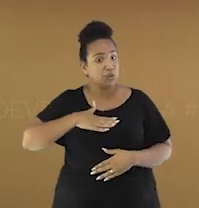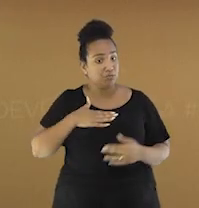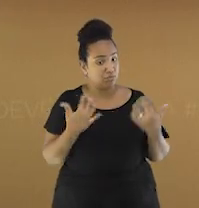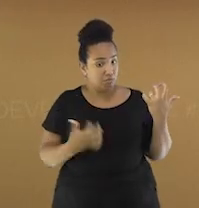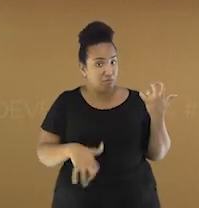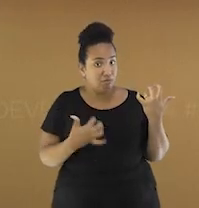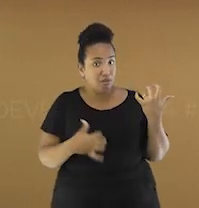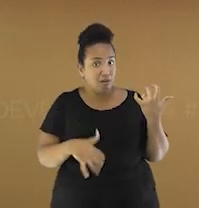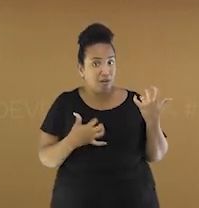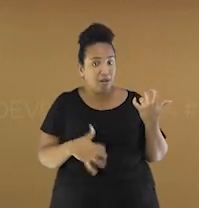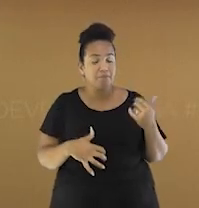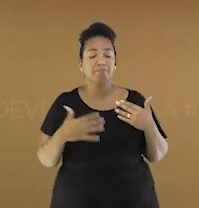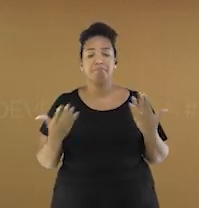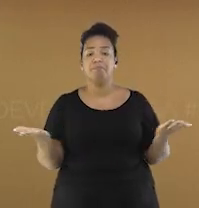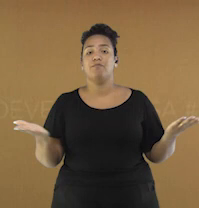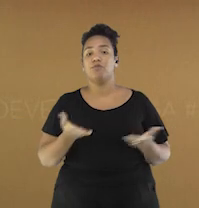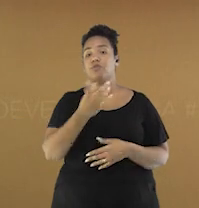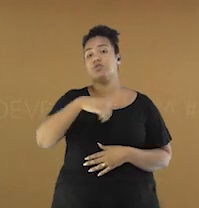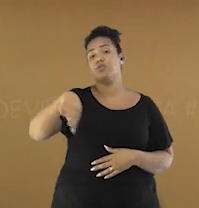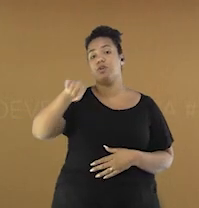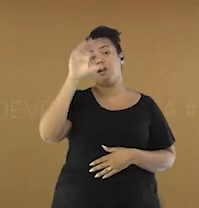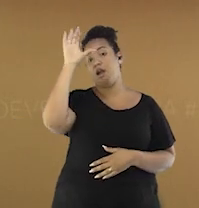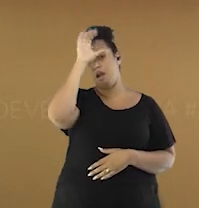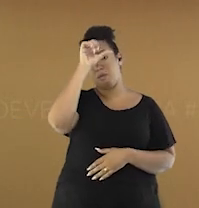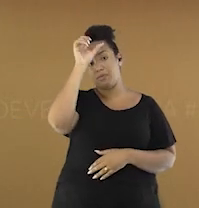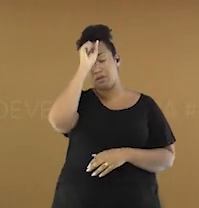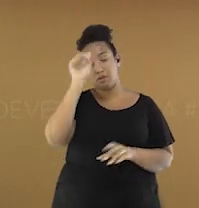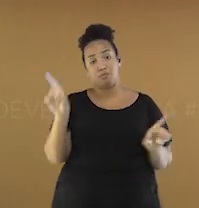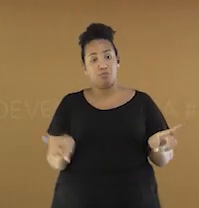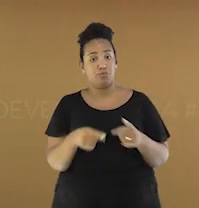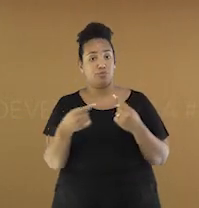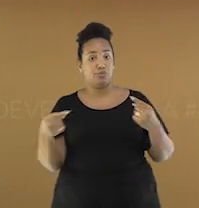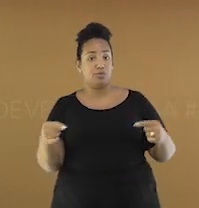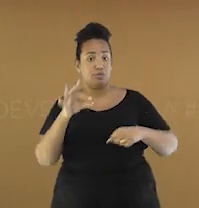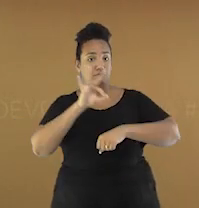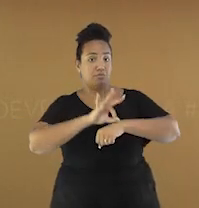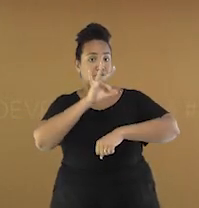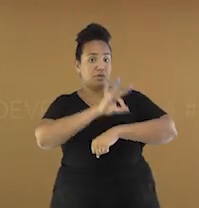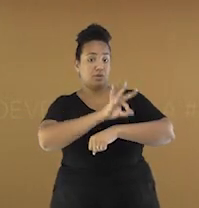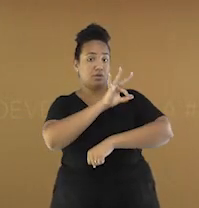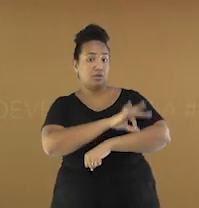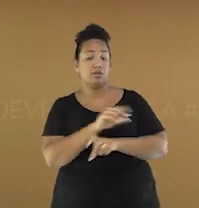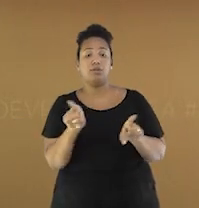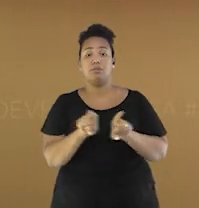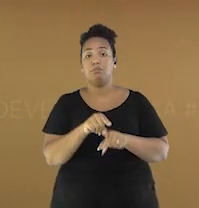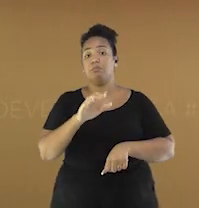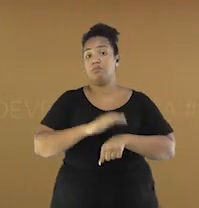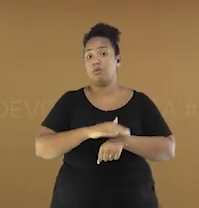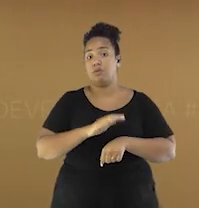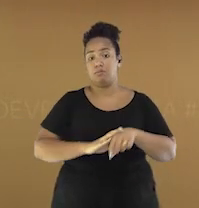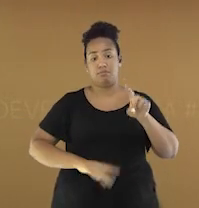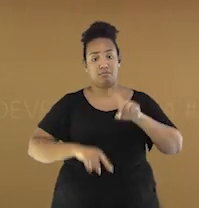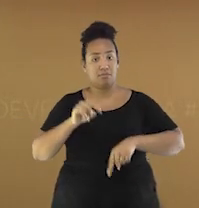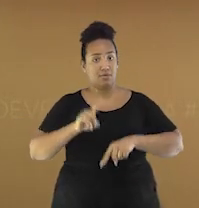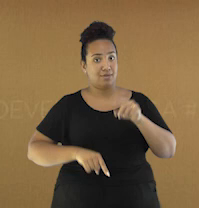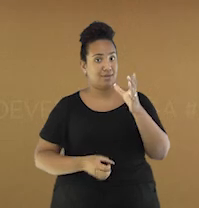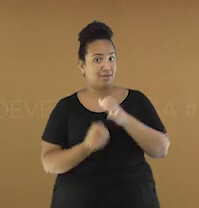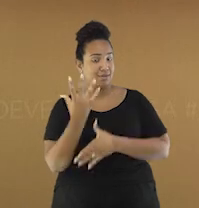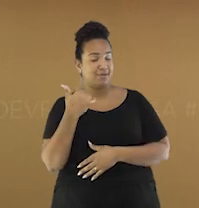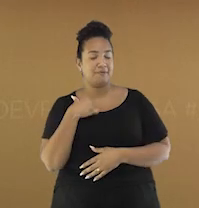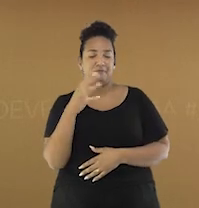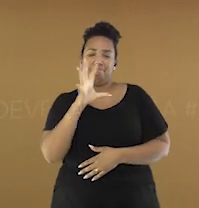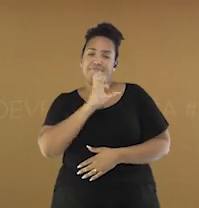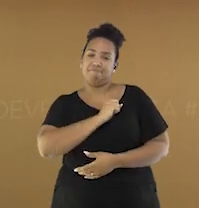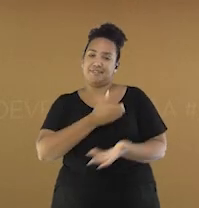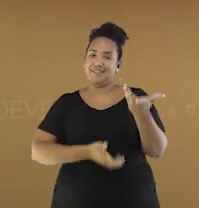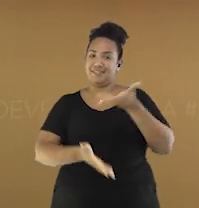Gostaram do nosso ukulele de papelão? Hoje nós ouvimos e cantamos a música da Pulga Saltitante, vimos o ukulele e construímos nosso próprio